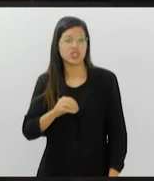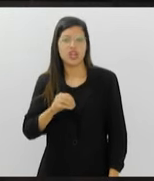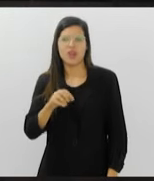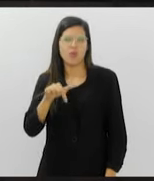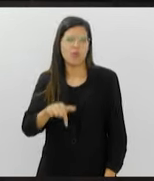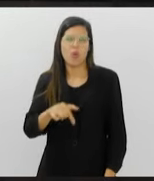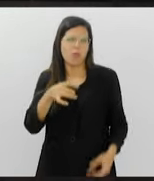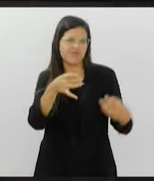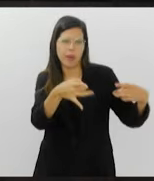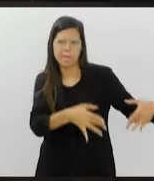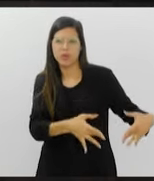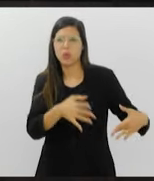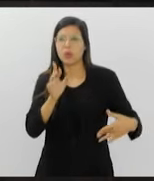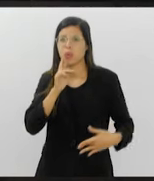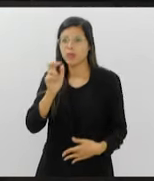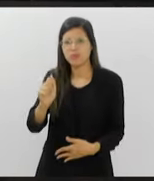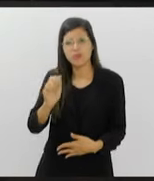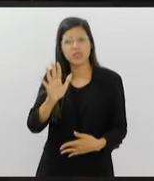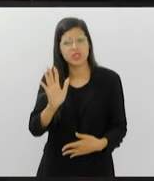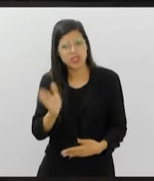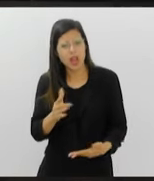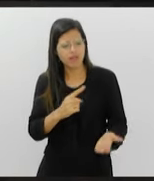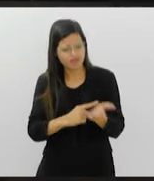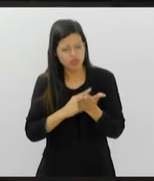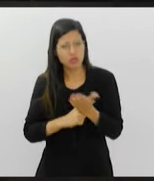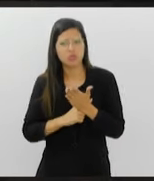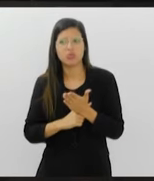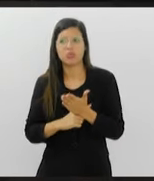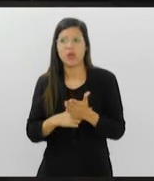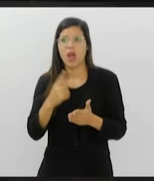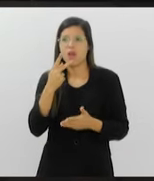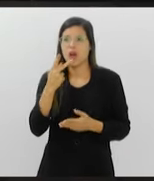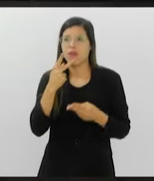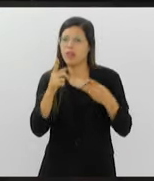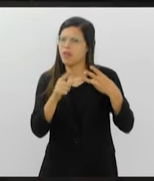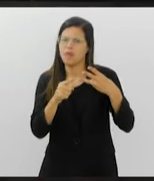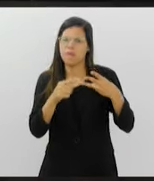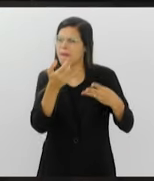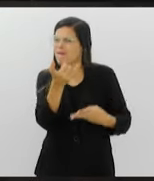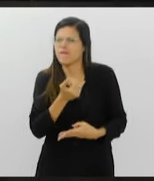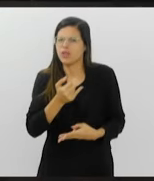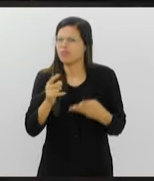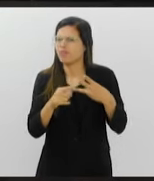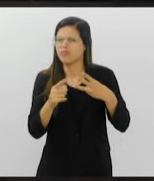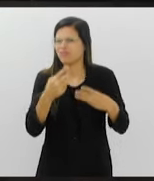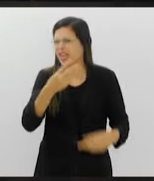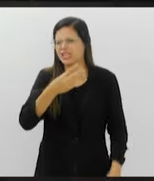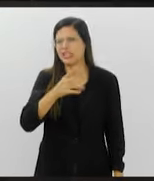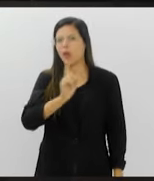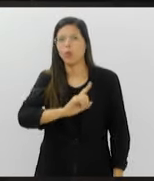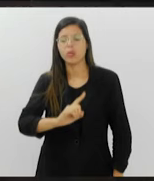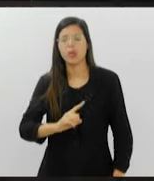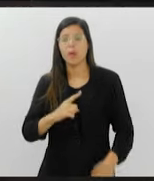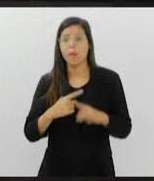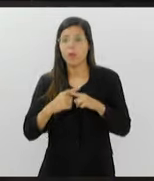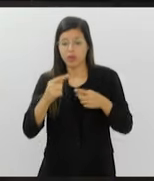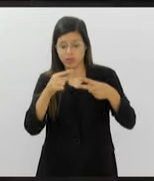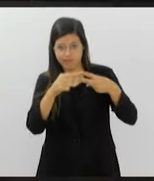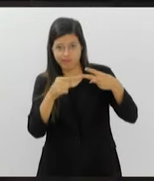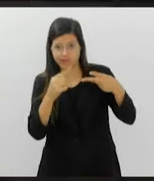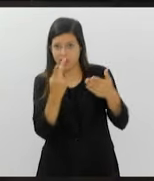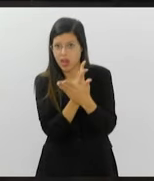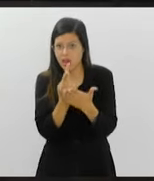numa campanha para trás. Eu falei, então, por favor, prefeito, não fala o terceiro não, que eu vou sair daqui desapontado e correndo. Porque só com dois, o senhor já